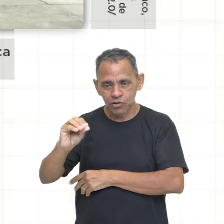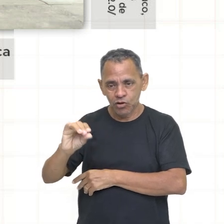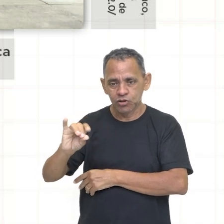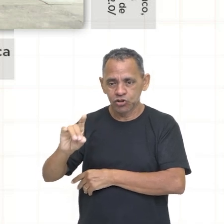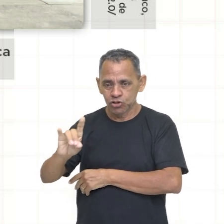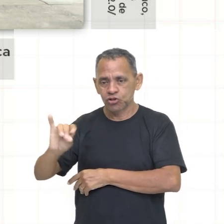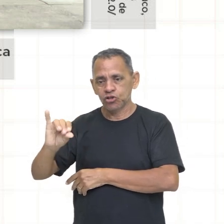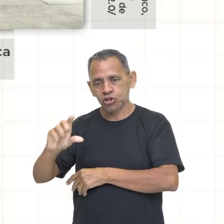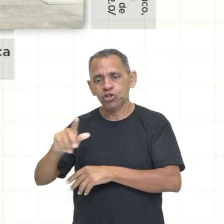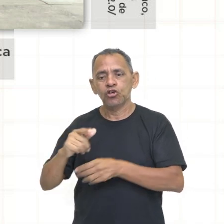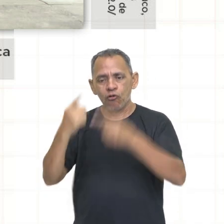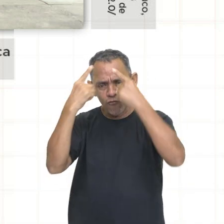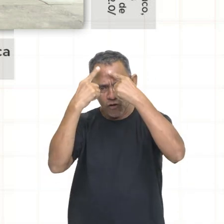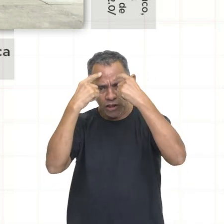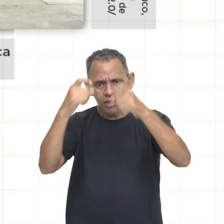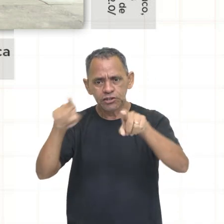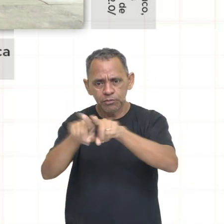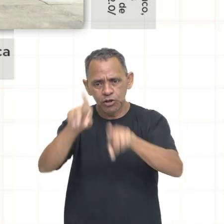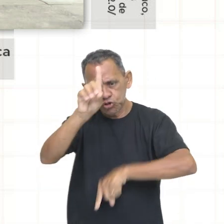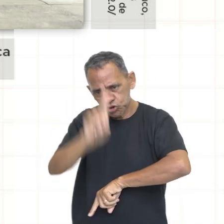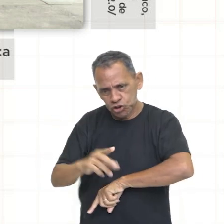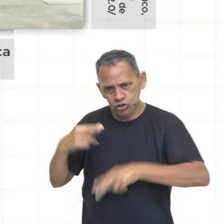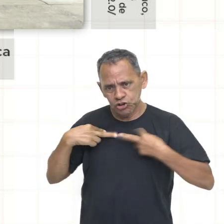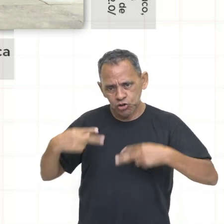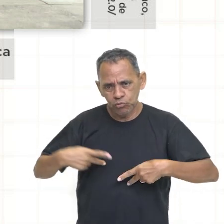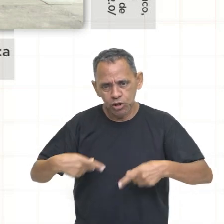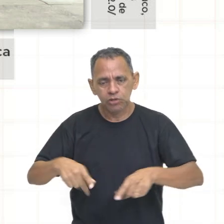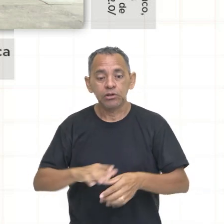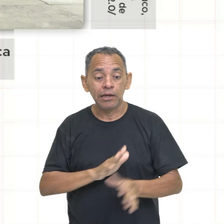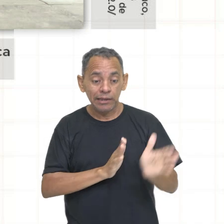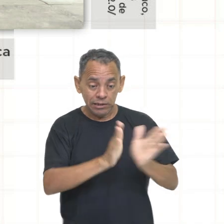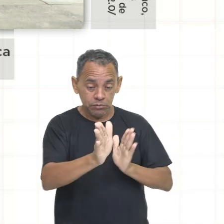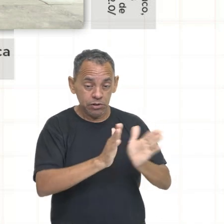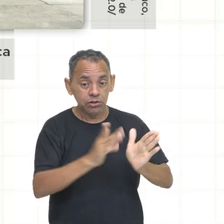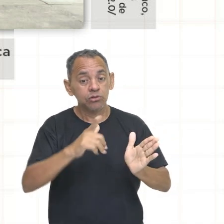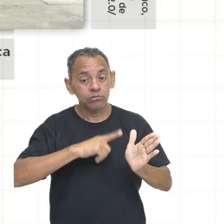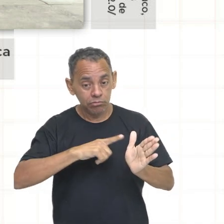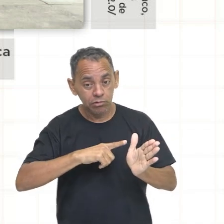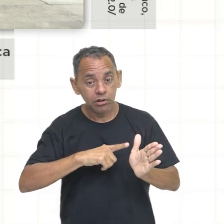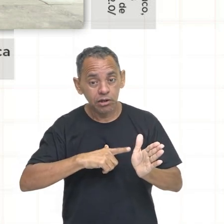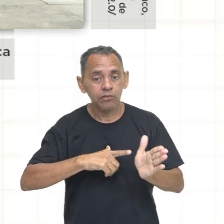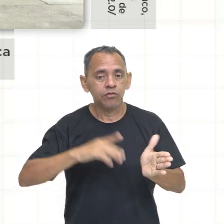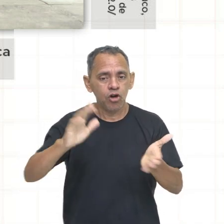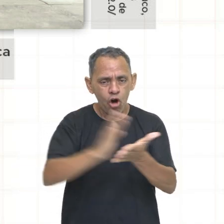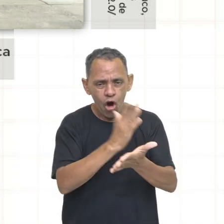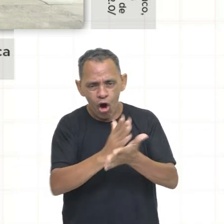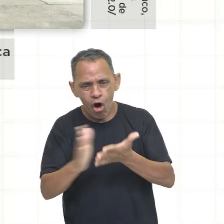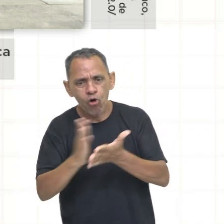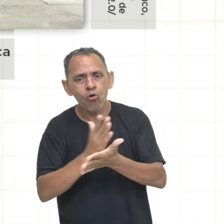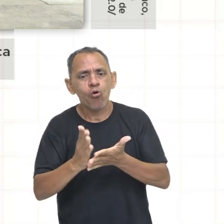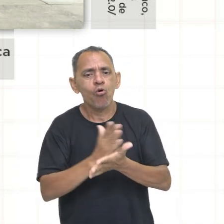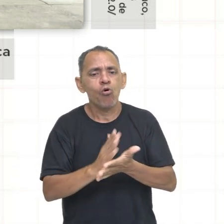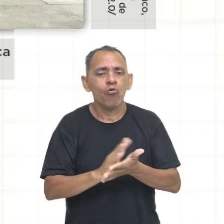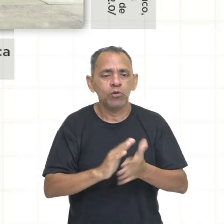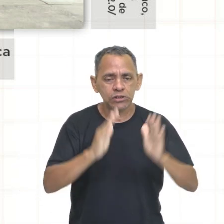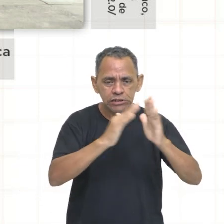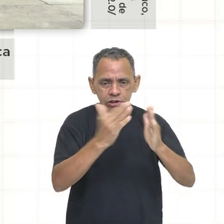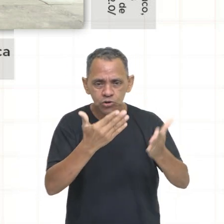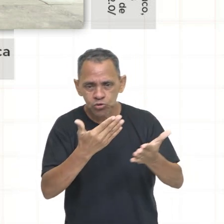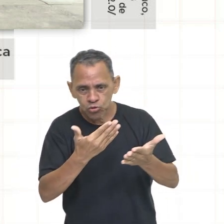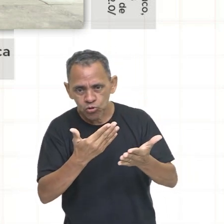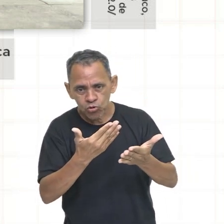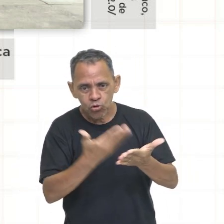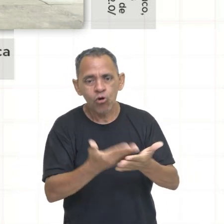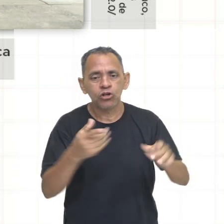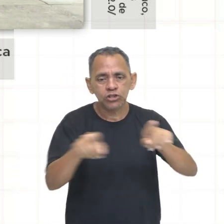humanos. Durante esse período, houve uma repressão muito grande dentro das instituições de ensino, em que haviam pessoas